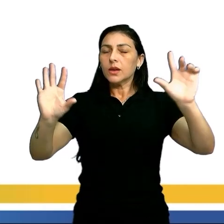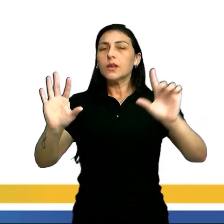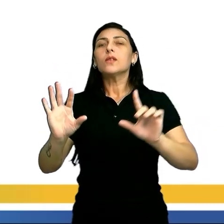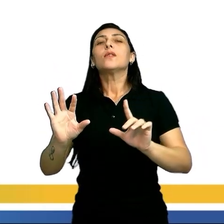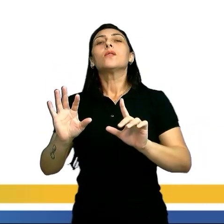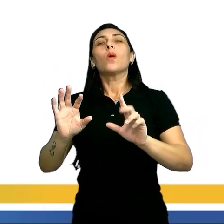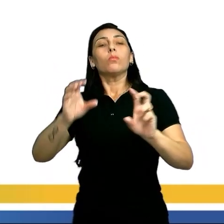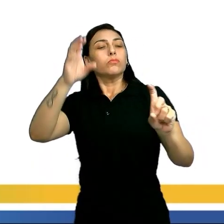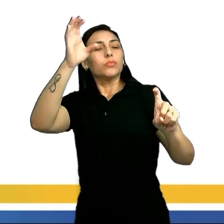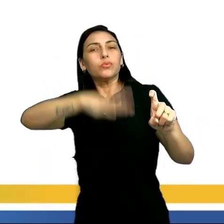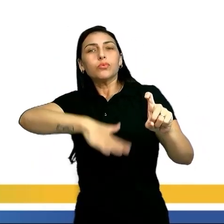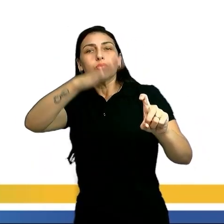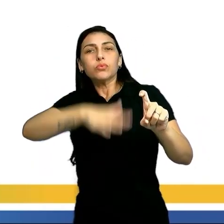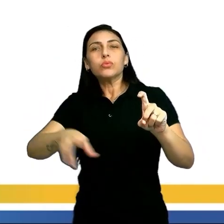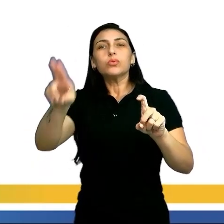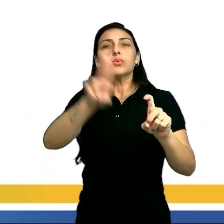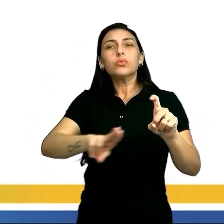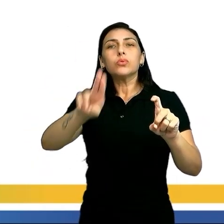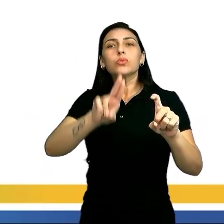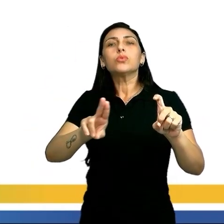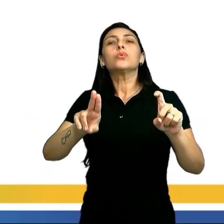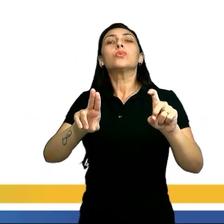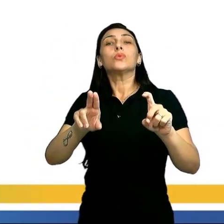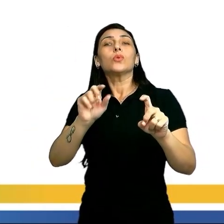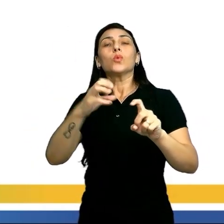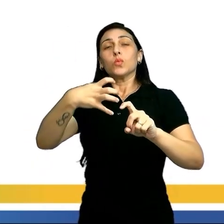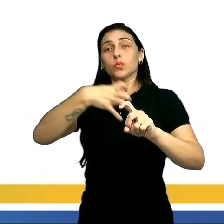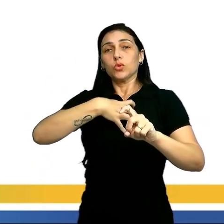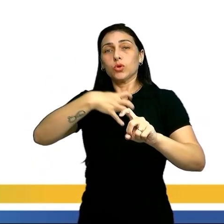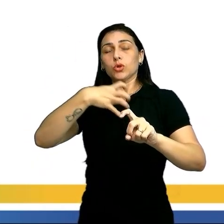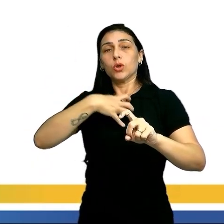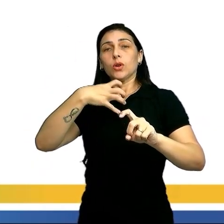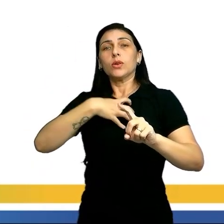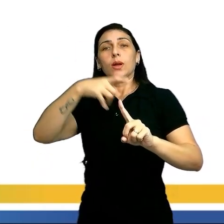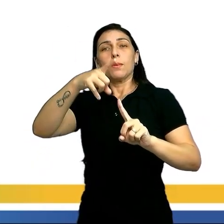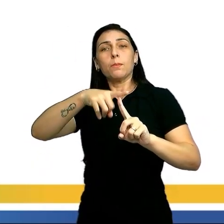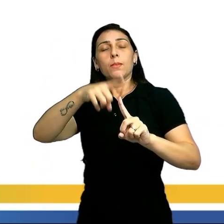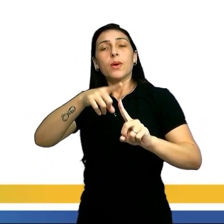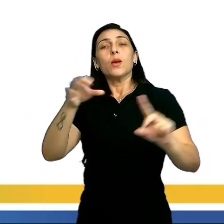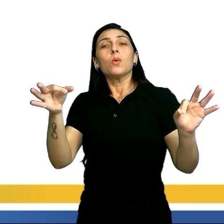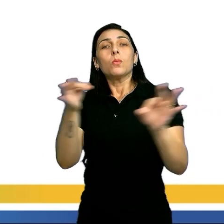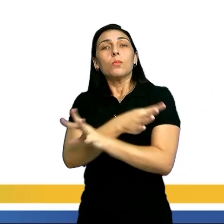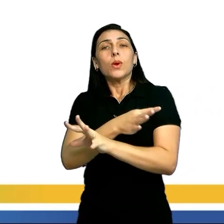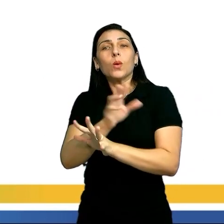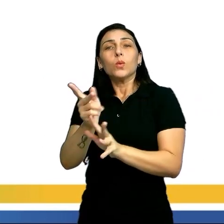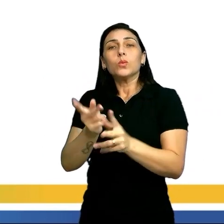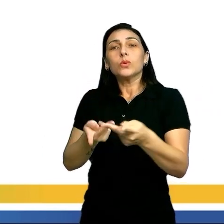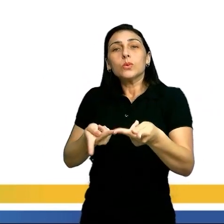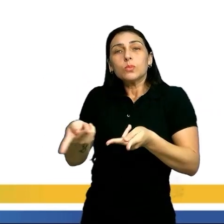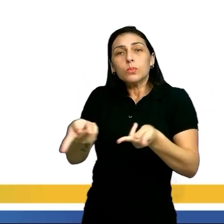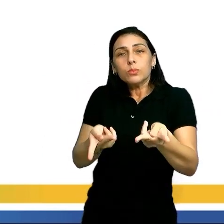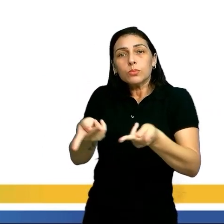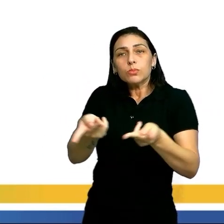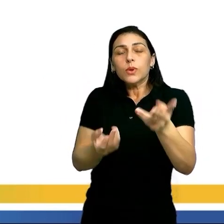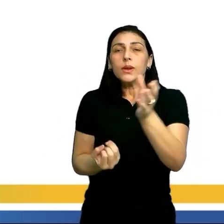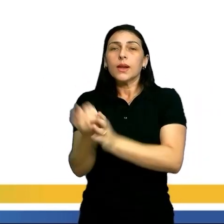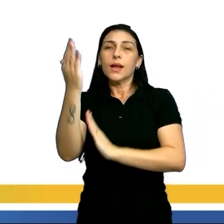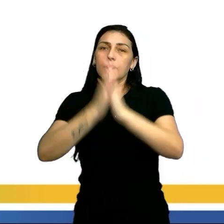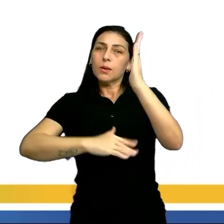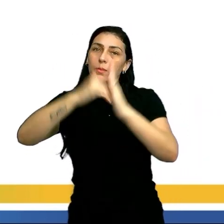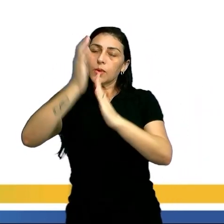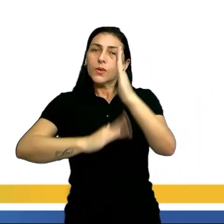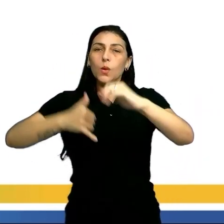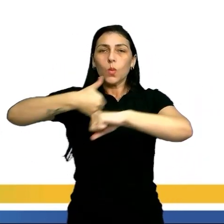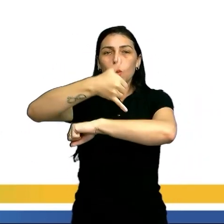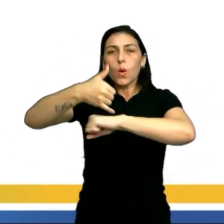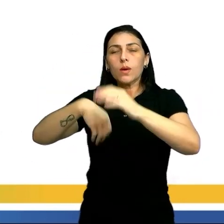temas mitológicos, o uso da literalidade da forma e a composição, os planos. Nasce a pintura a óleo